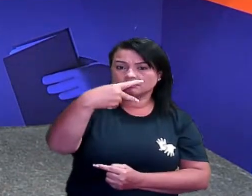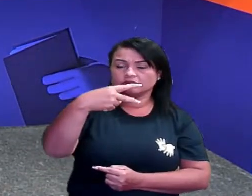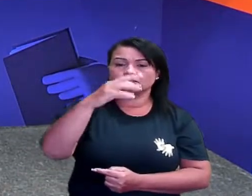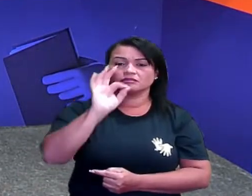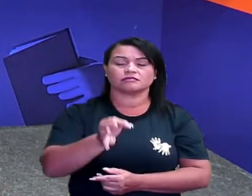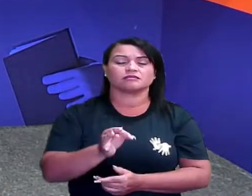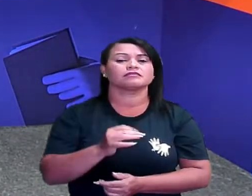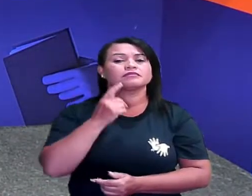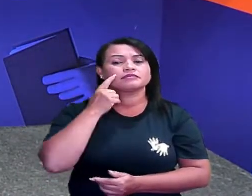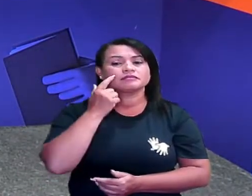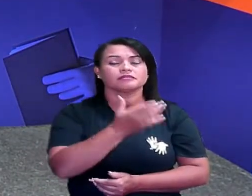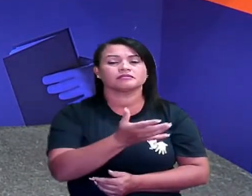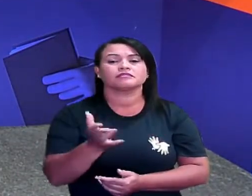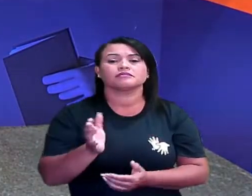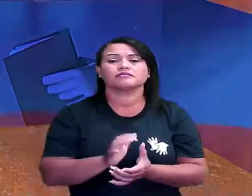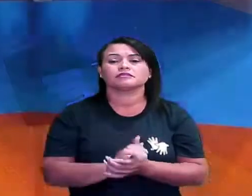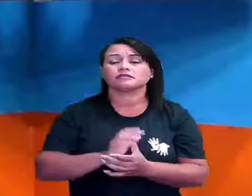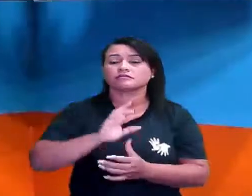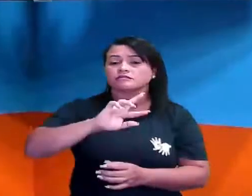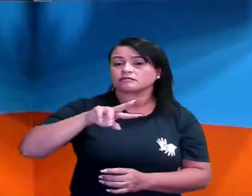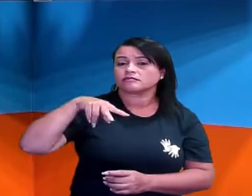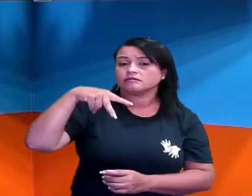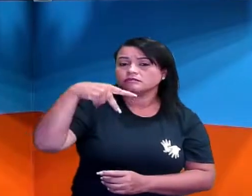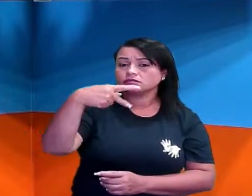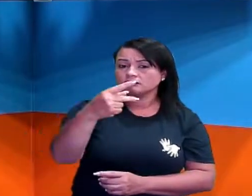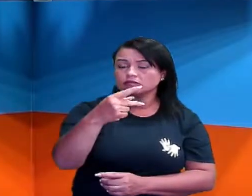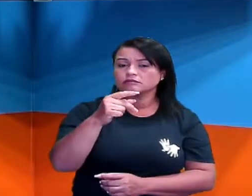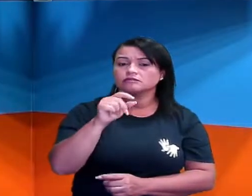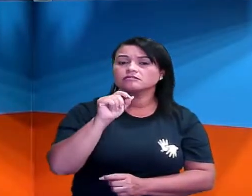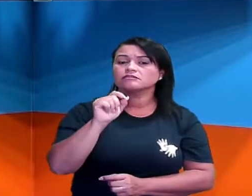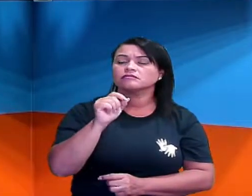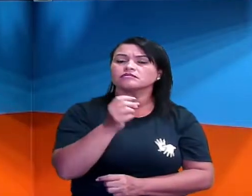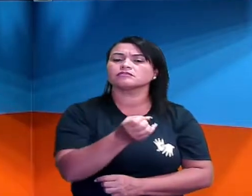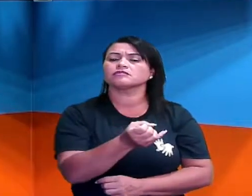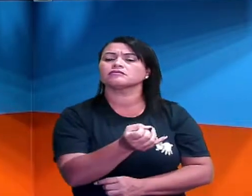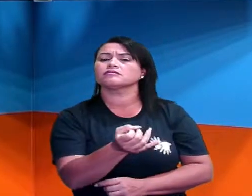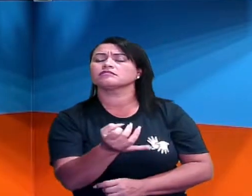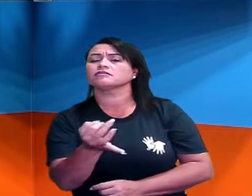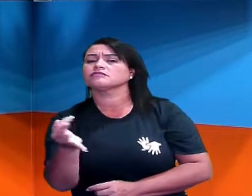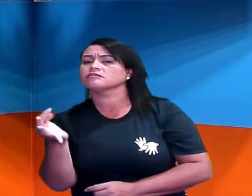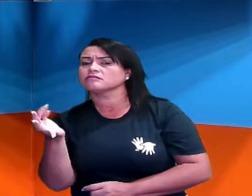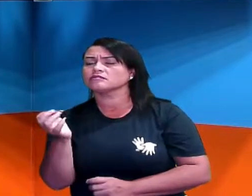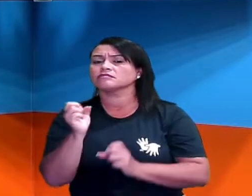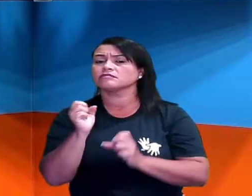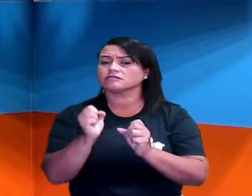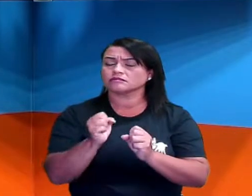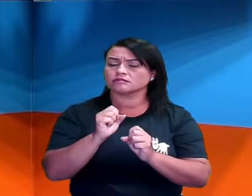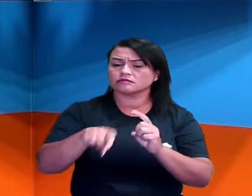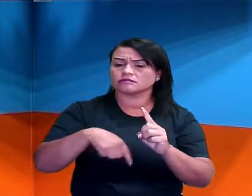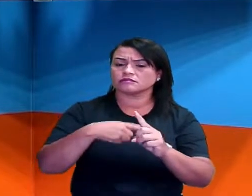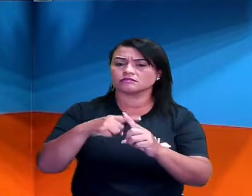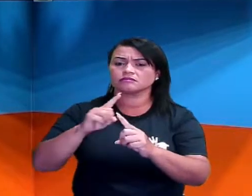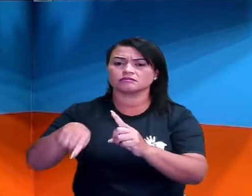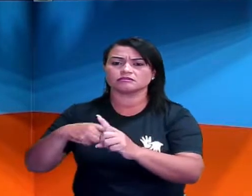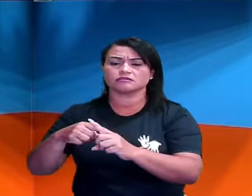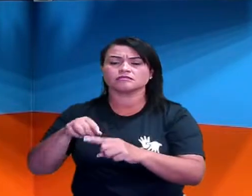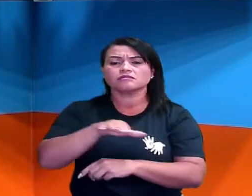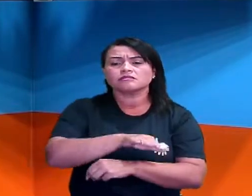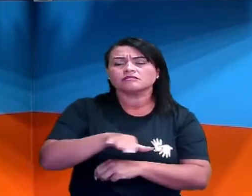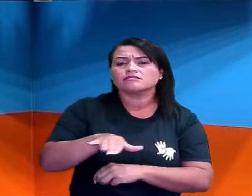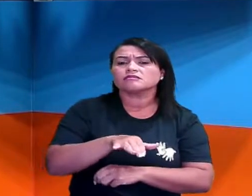ok? Então, ó, o expoente da potência diz a quantidade de vezes que devemos multiplicar a base, para